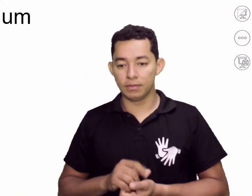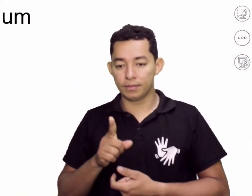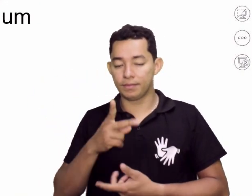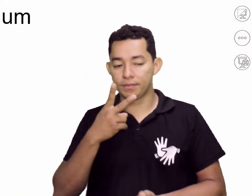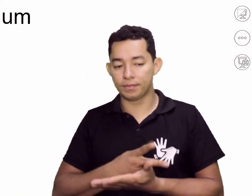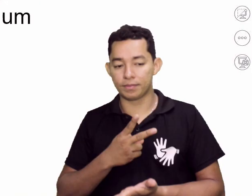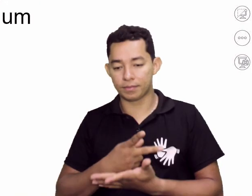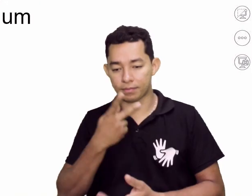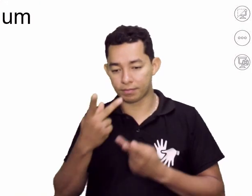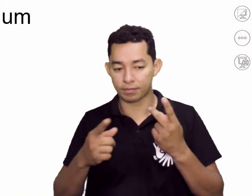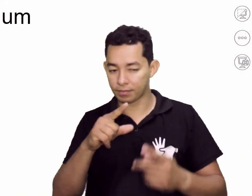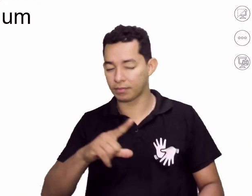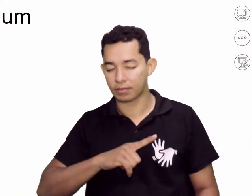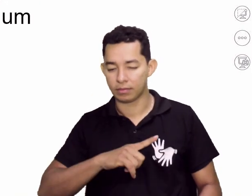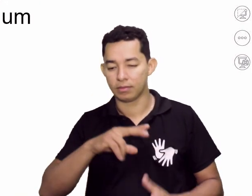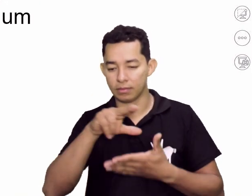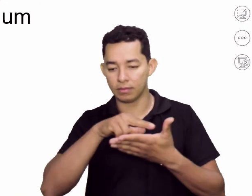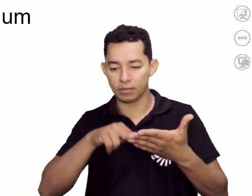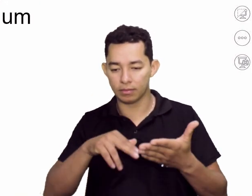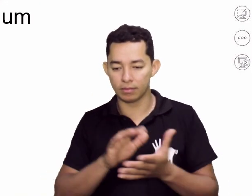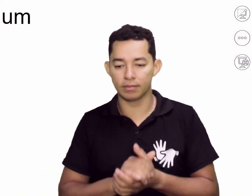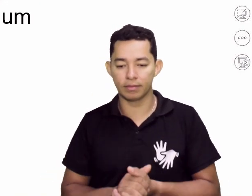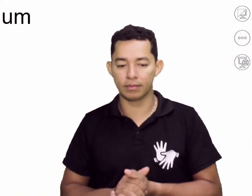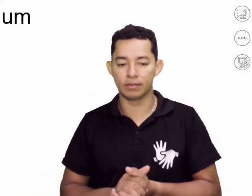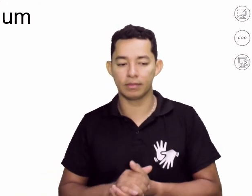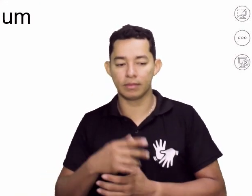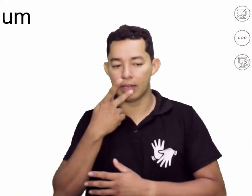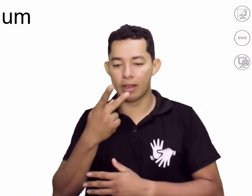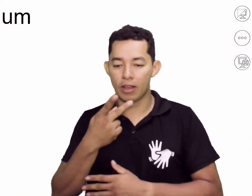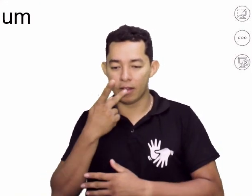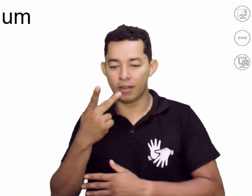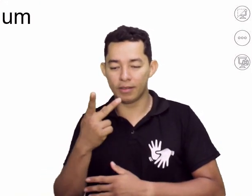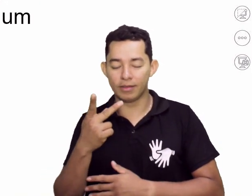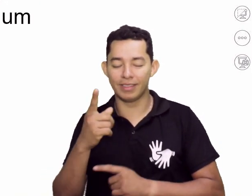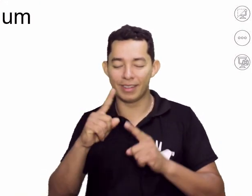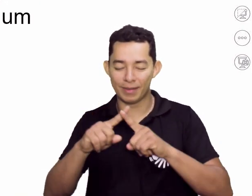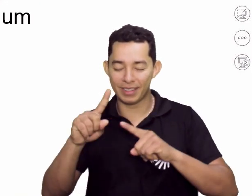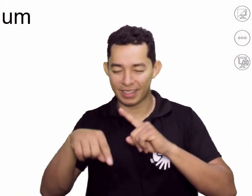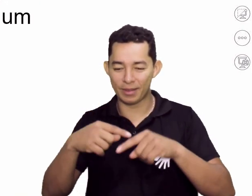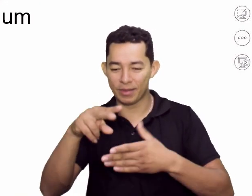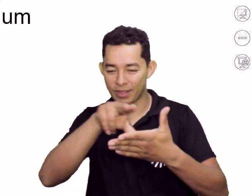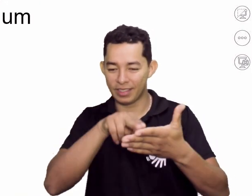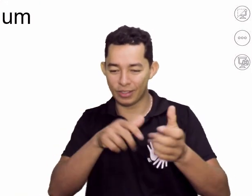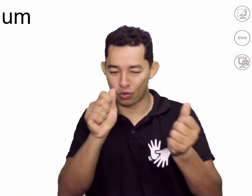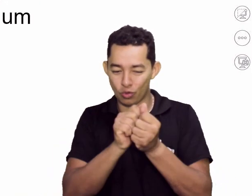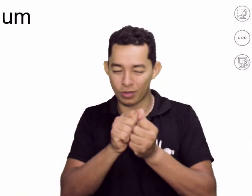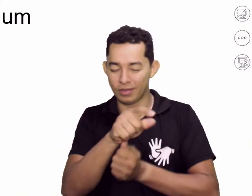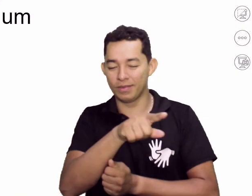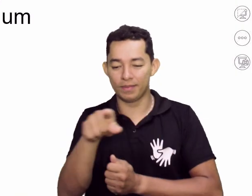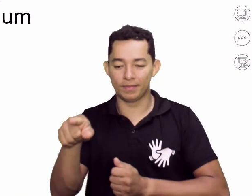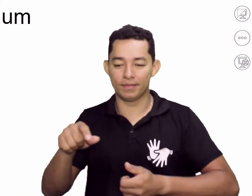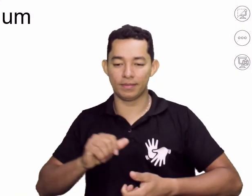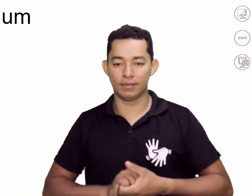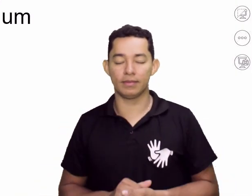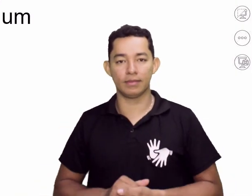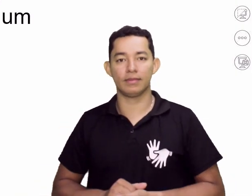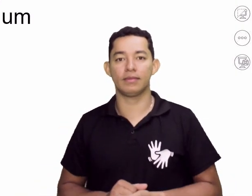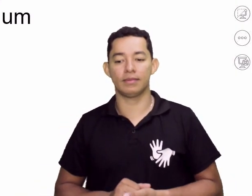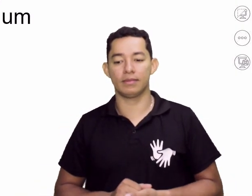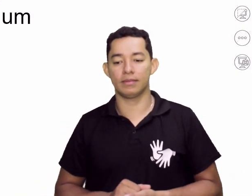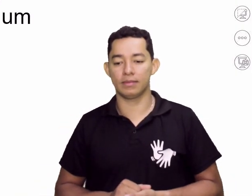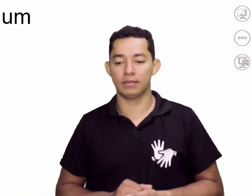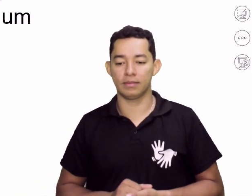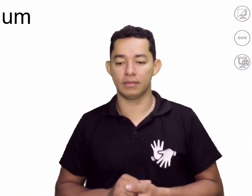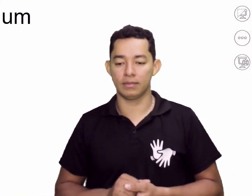tem que ler, eu falo isso, mas penso que não, eu estou lendo junto, né? Então, leia